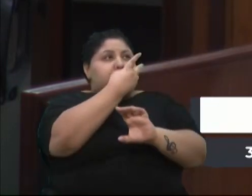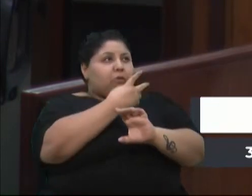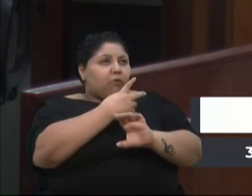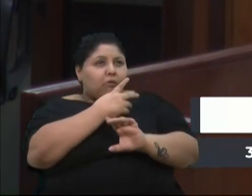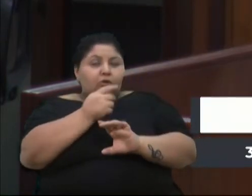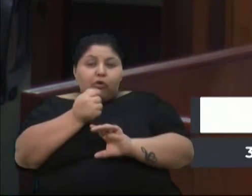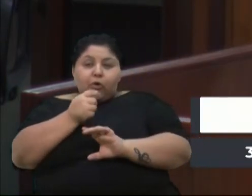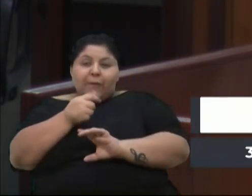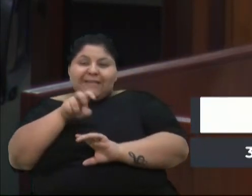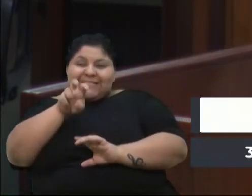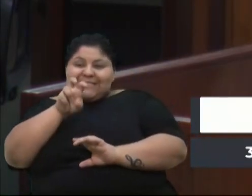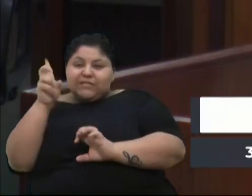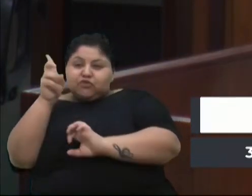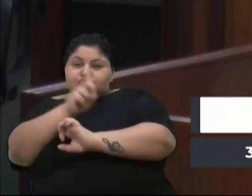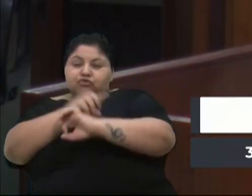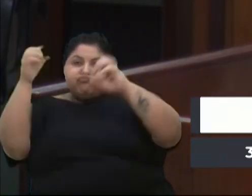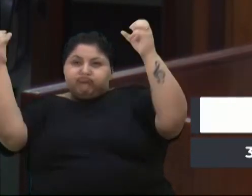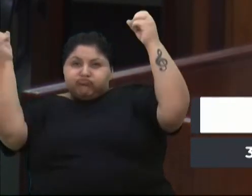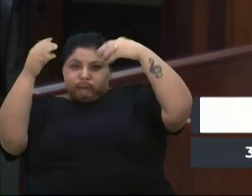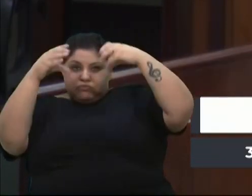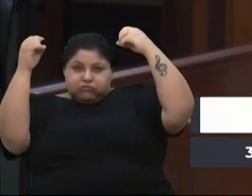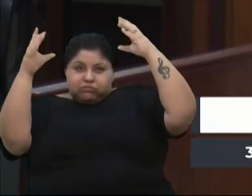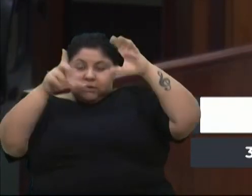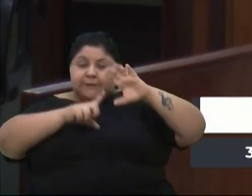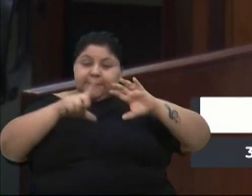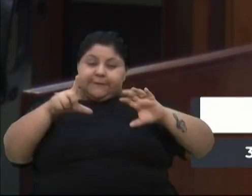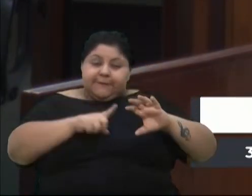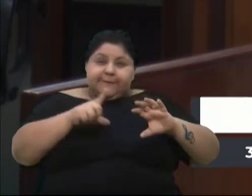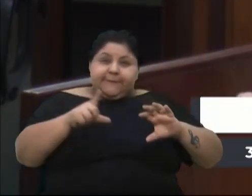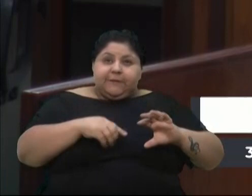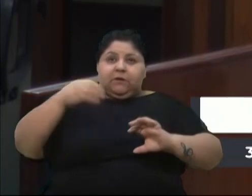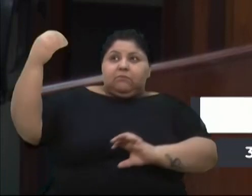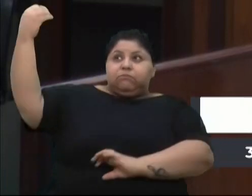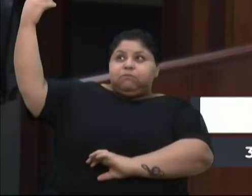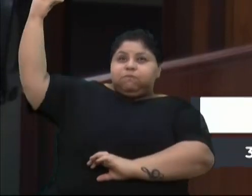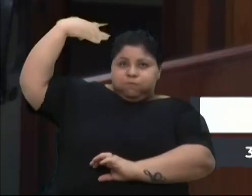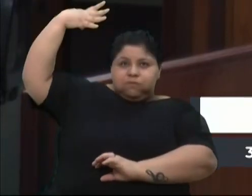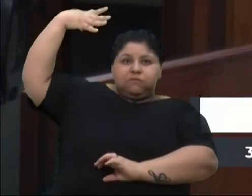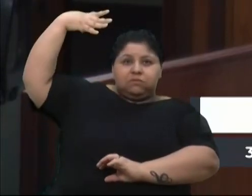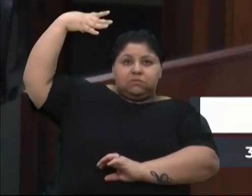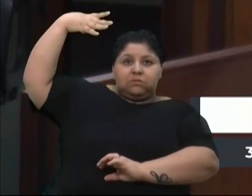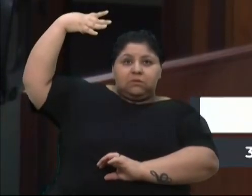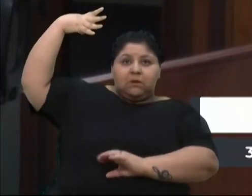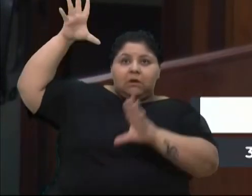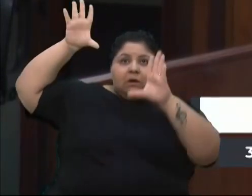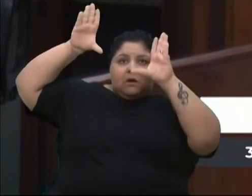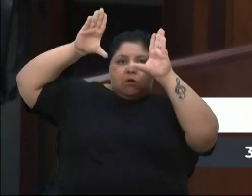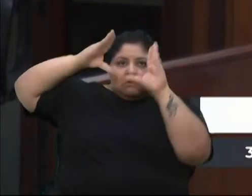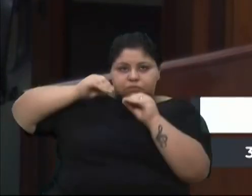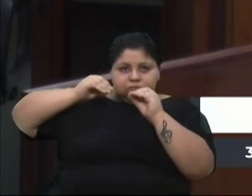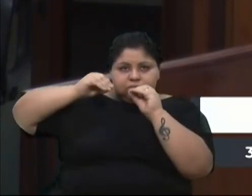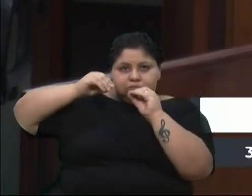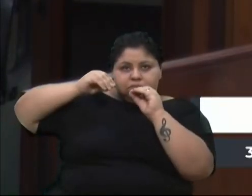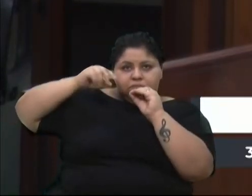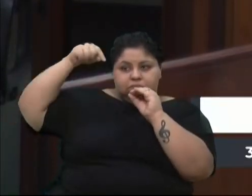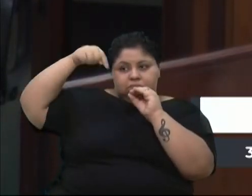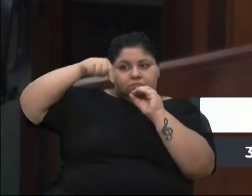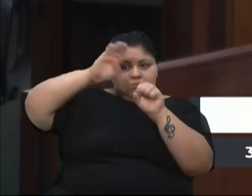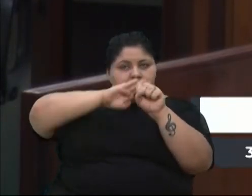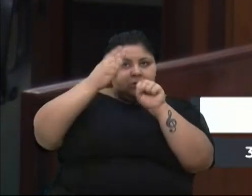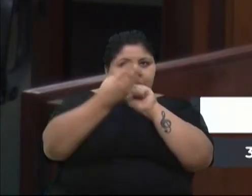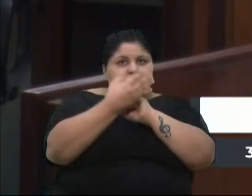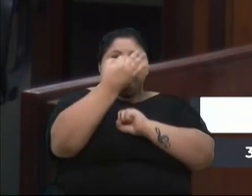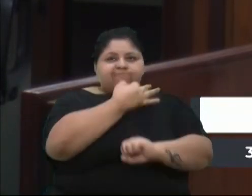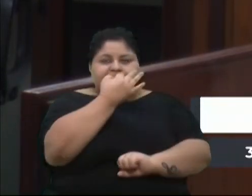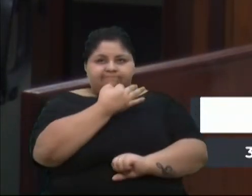de chuvas, está tendo uma grande quantidade de lâmpadas queimadas nos bairros de Caxias do Sul. Esse vereador